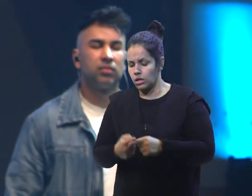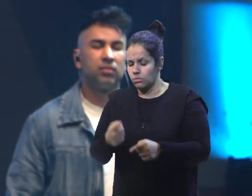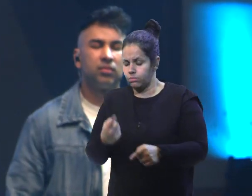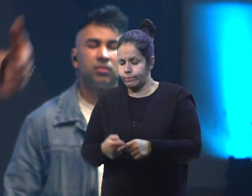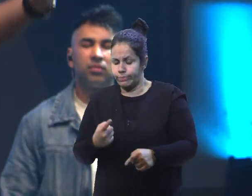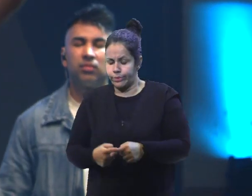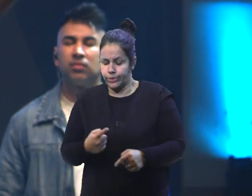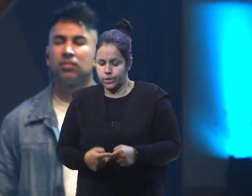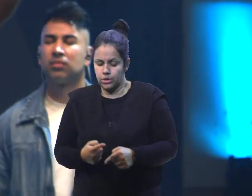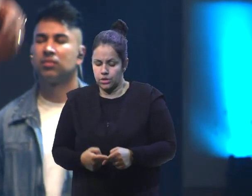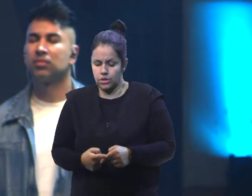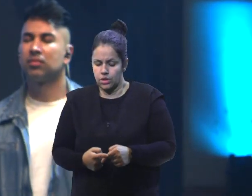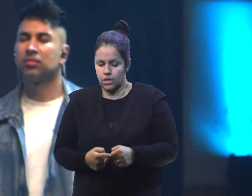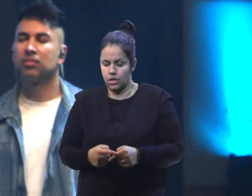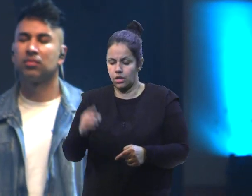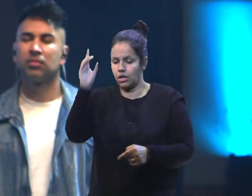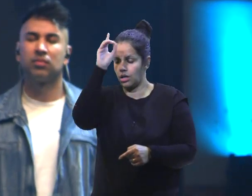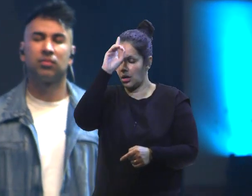porque o Senhor é o nosso dono.